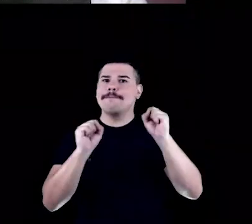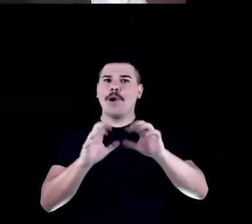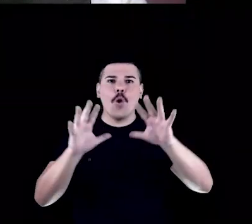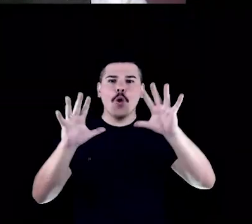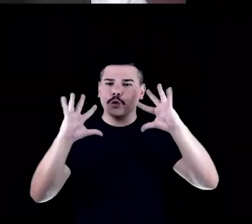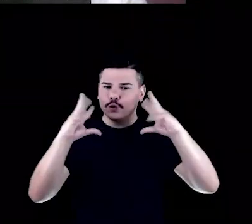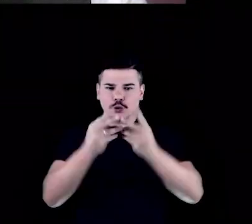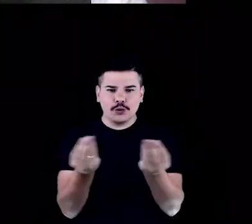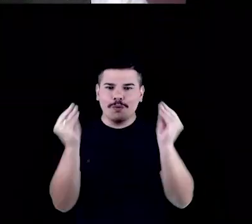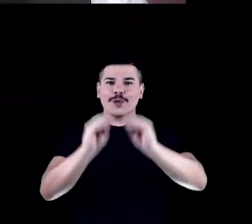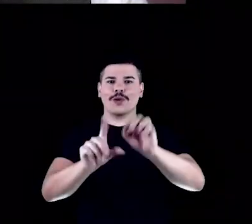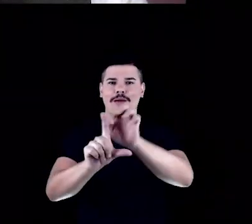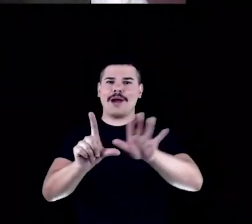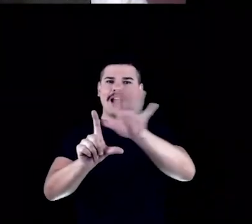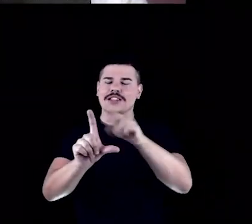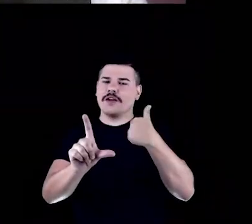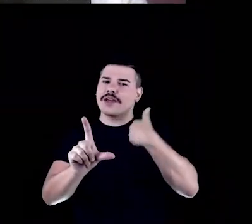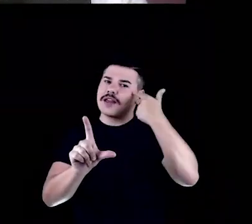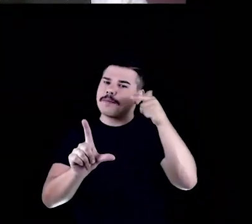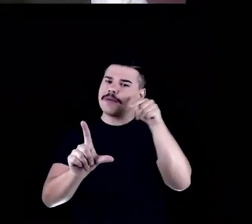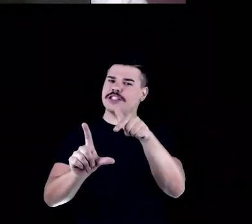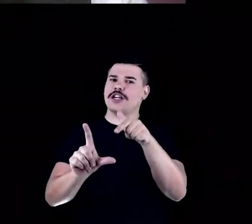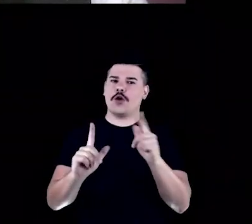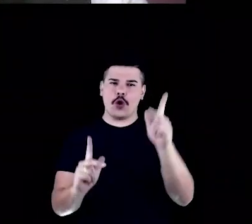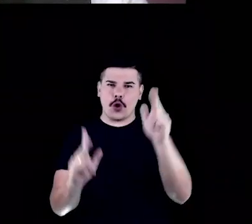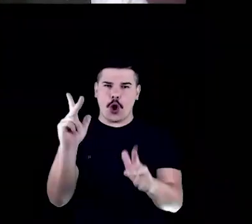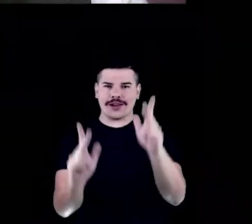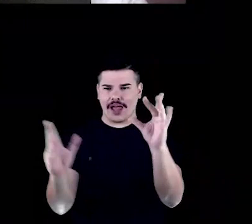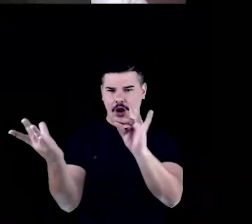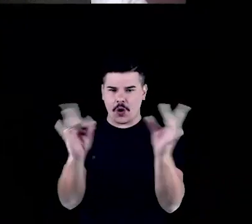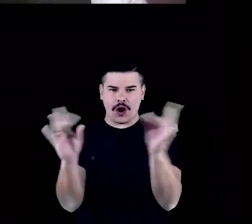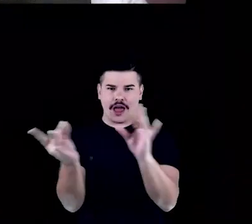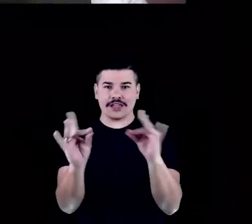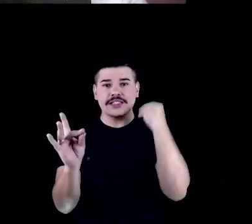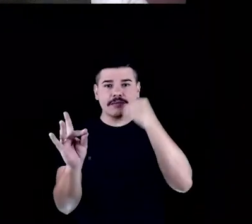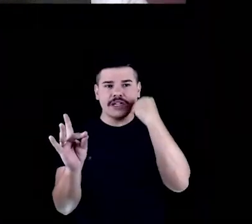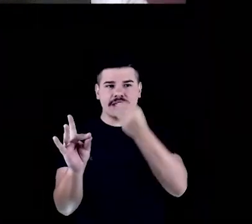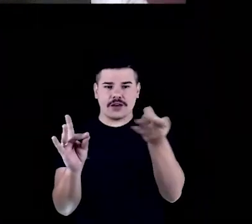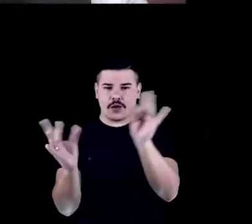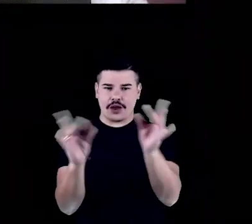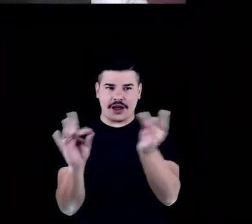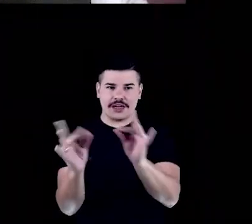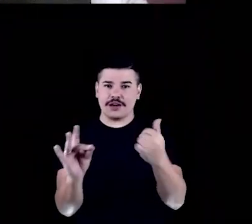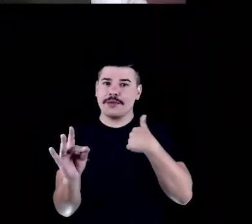vez. E aí eu fiquei buscando, com a minha experiência com a colagem, eu comecei a tentar entender como que eu podia